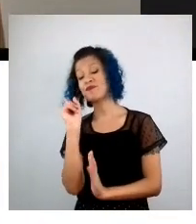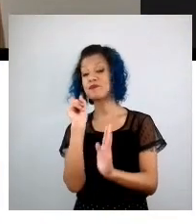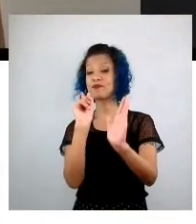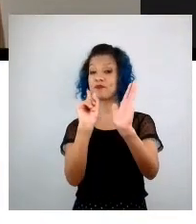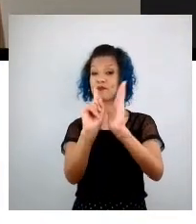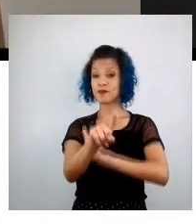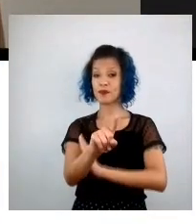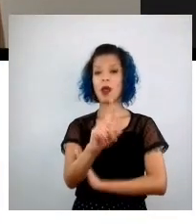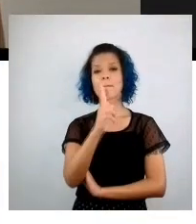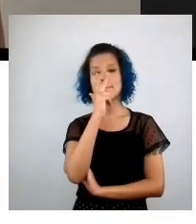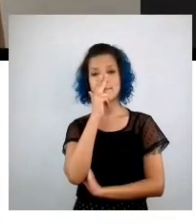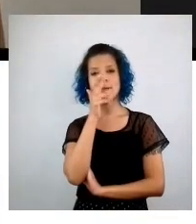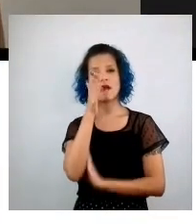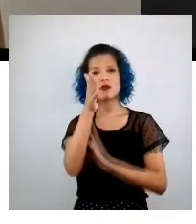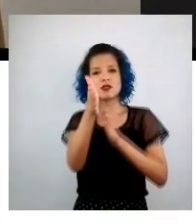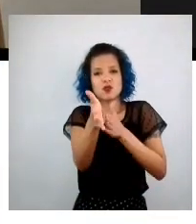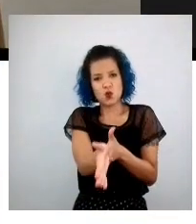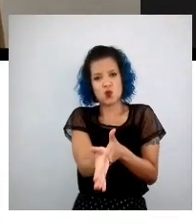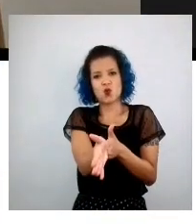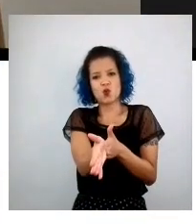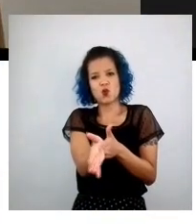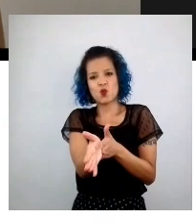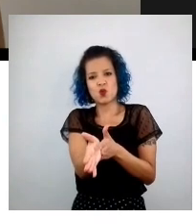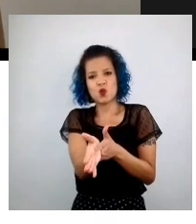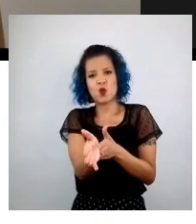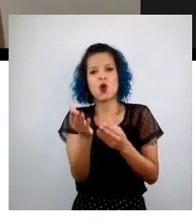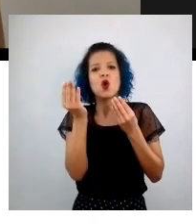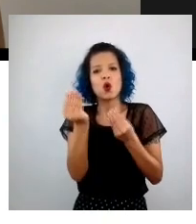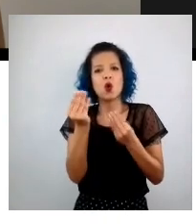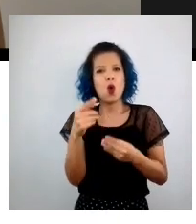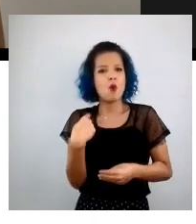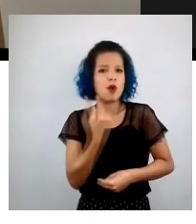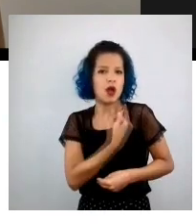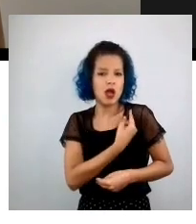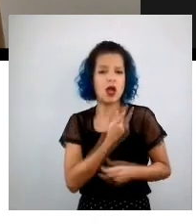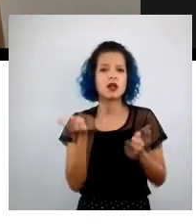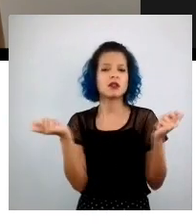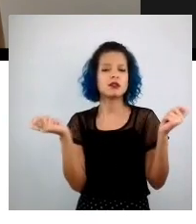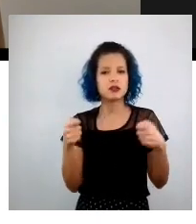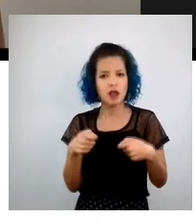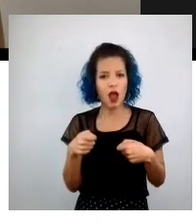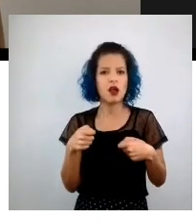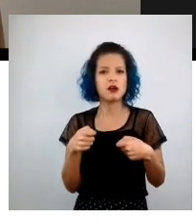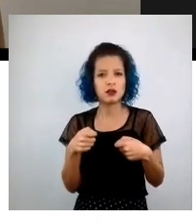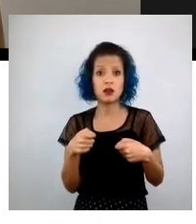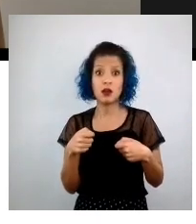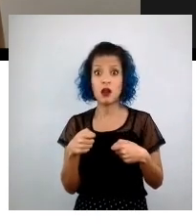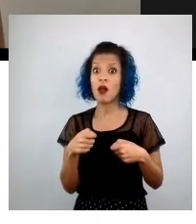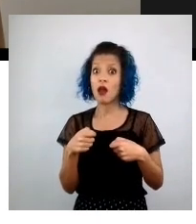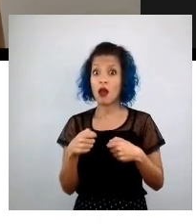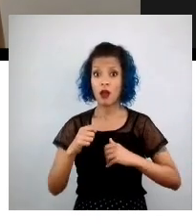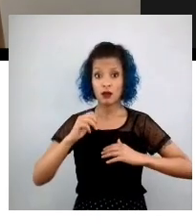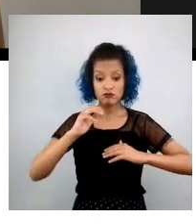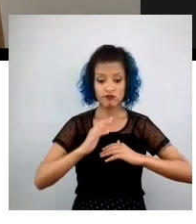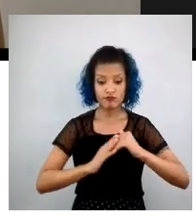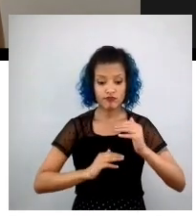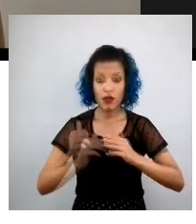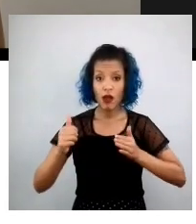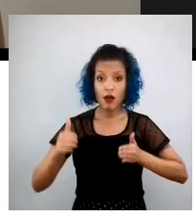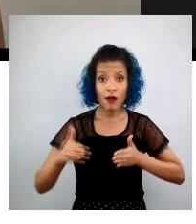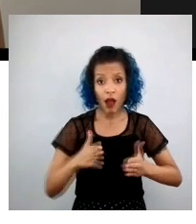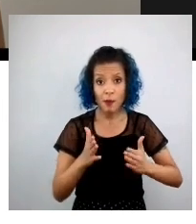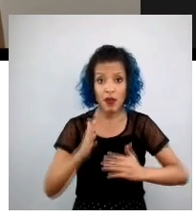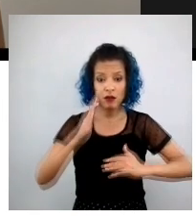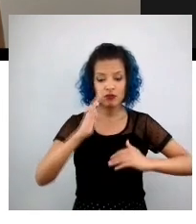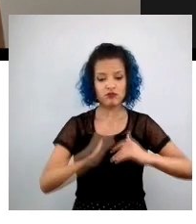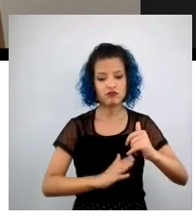Como é que a gente consegue construir um caminho que seja verdadeiro para que